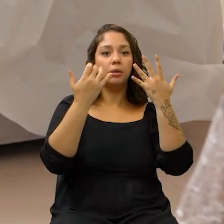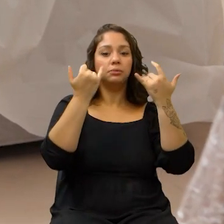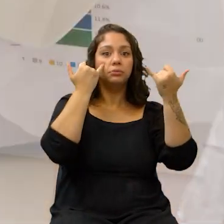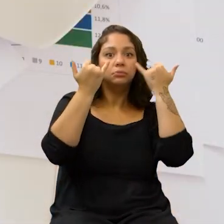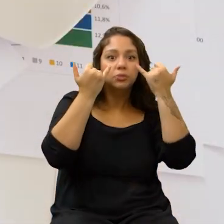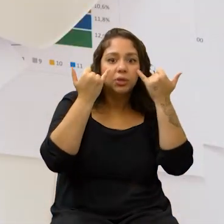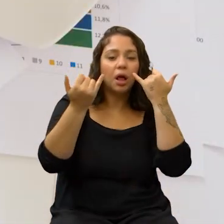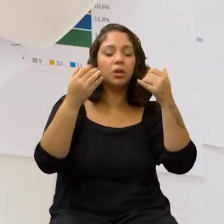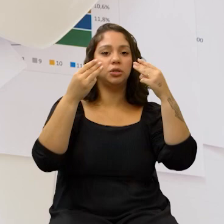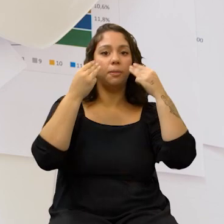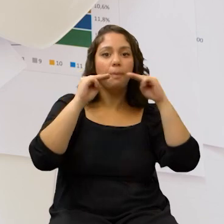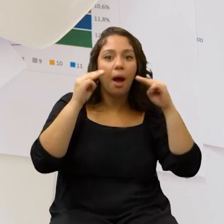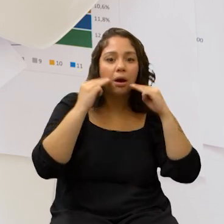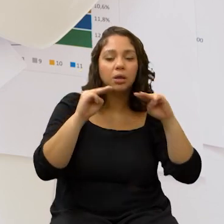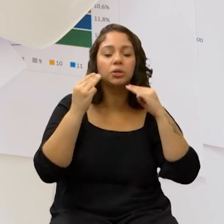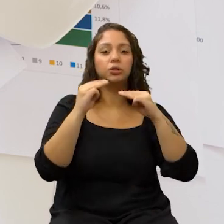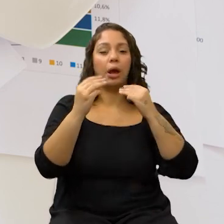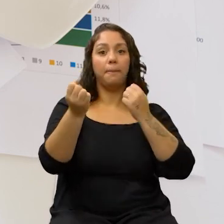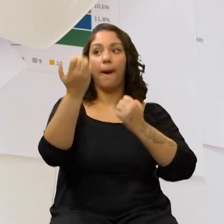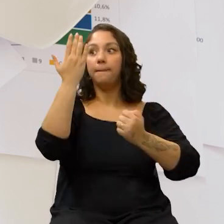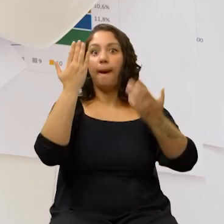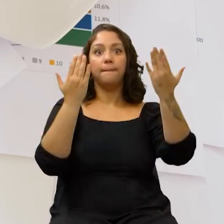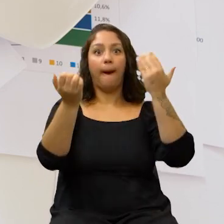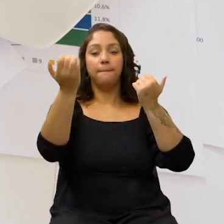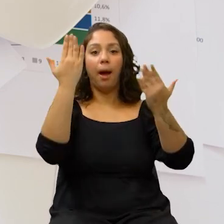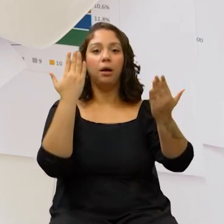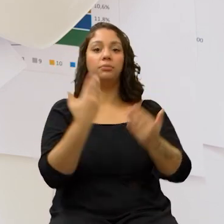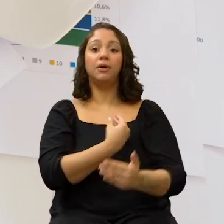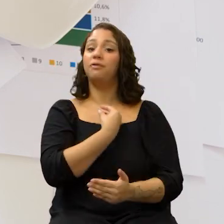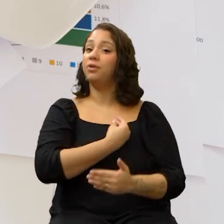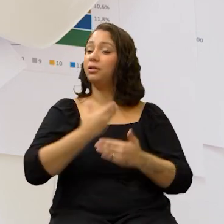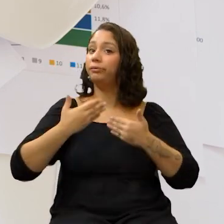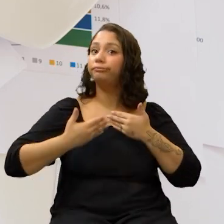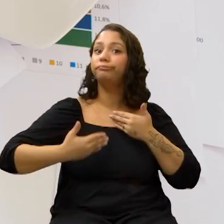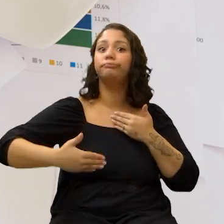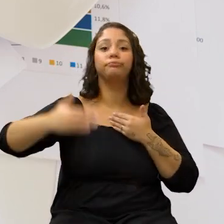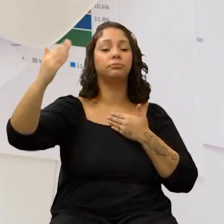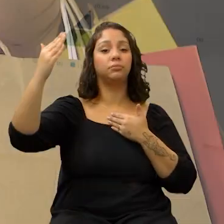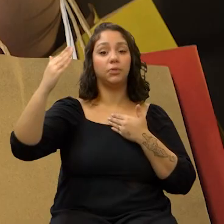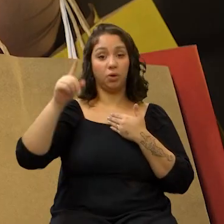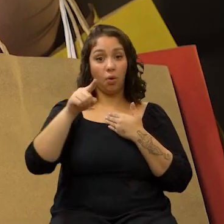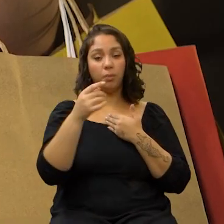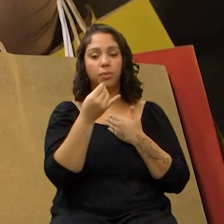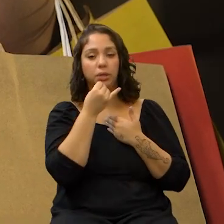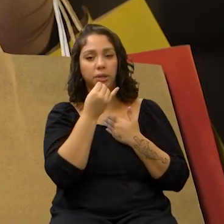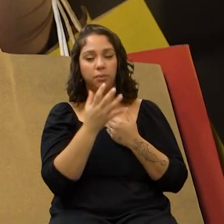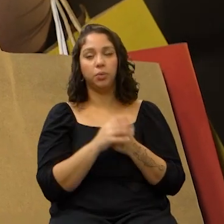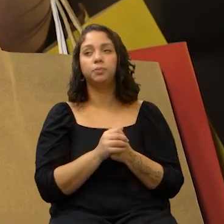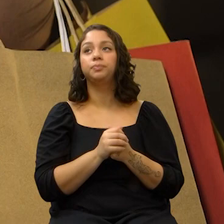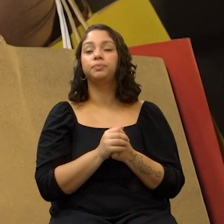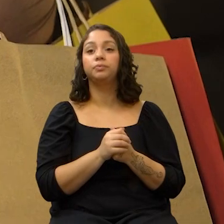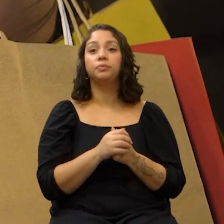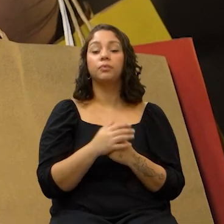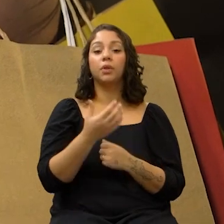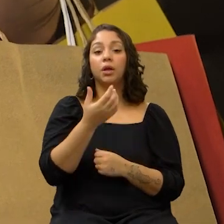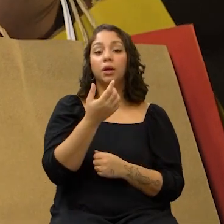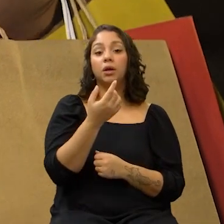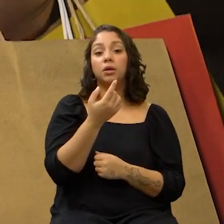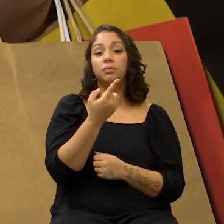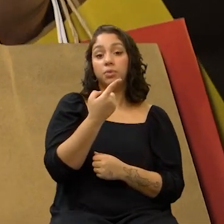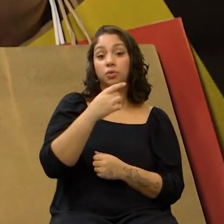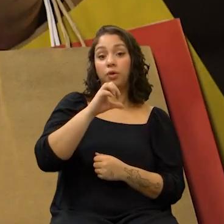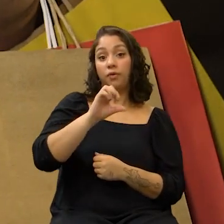gigantesco de publicidade e propaganda ao longo de suas vidas, né? Então, Você tem uma ideia. Na década